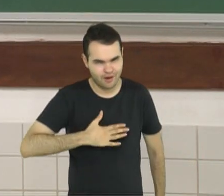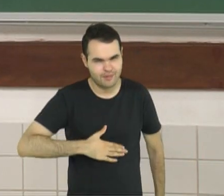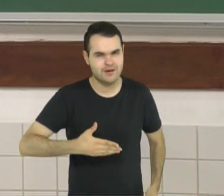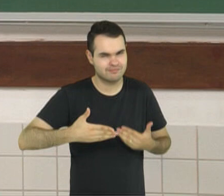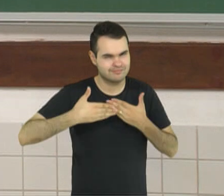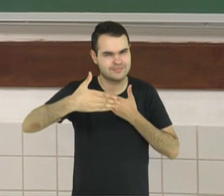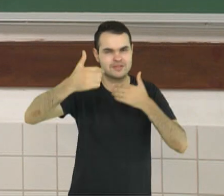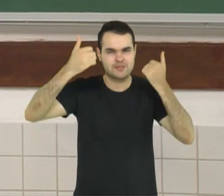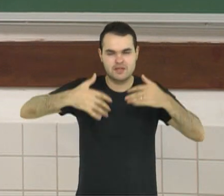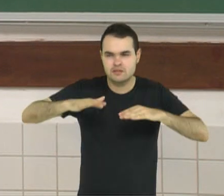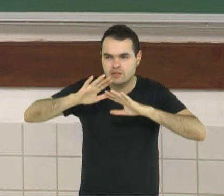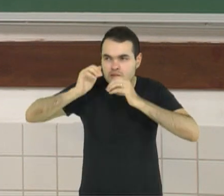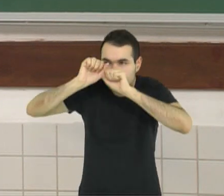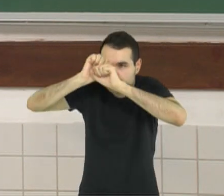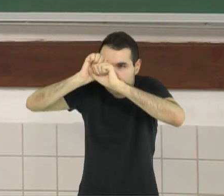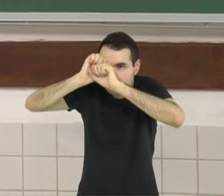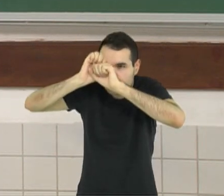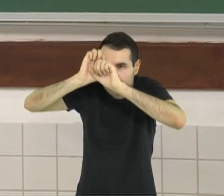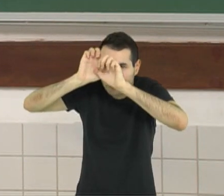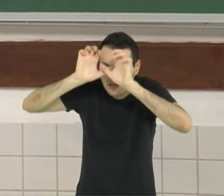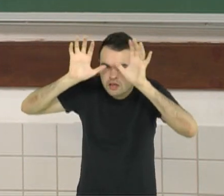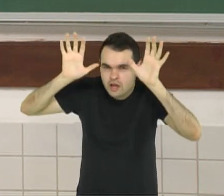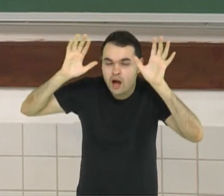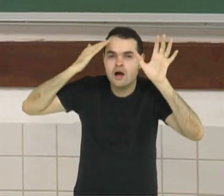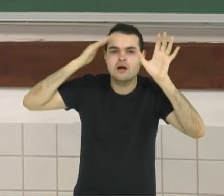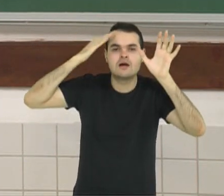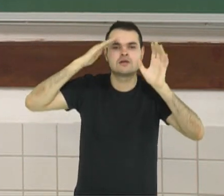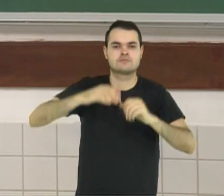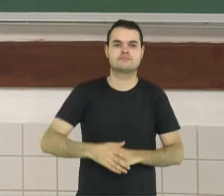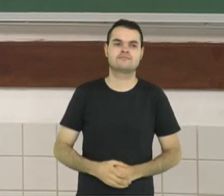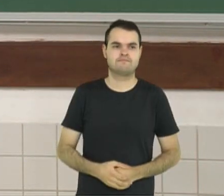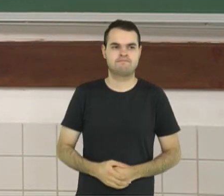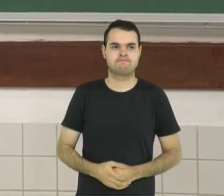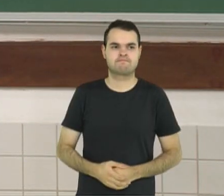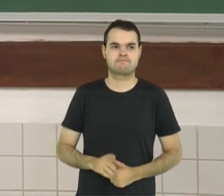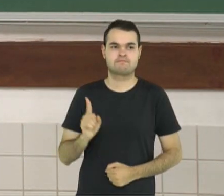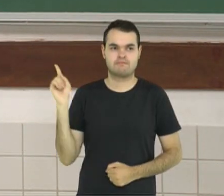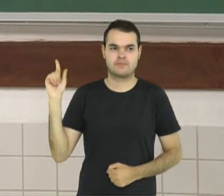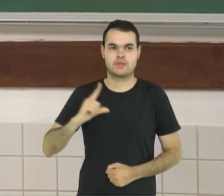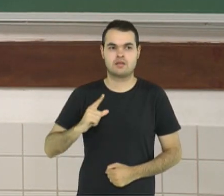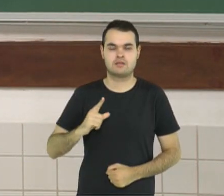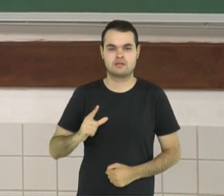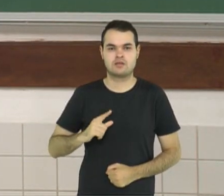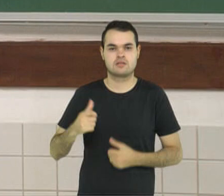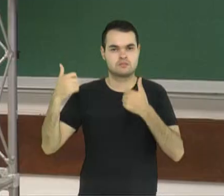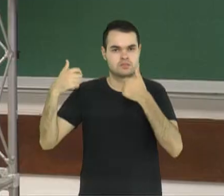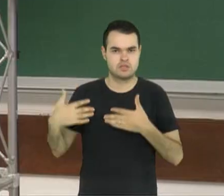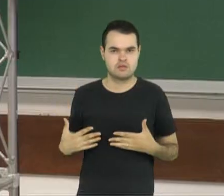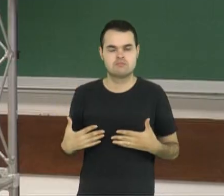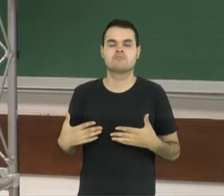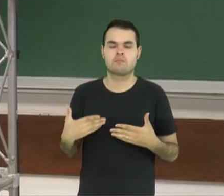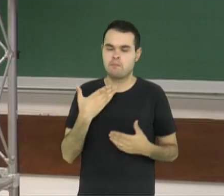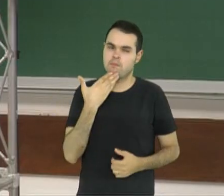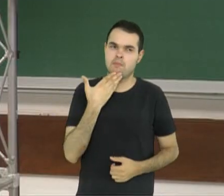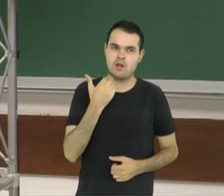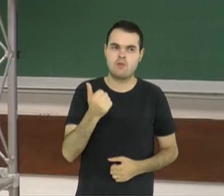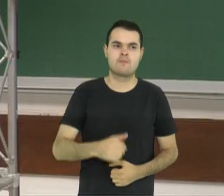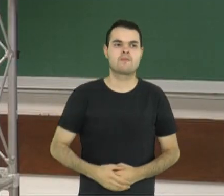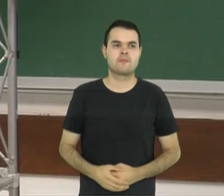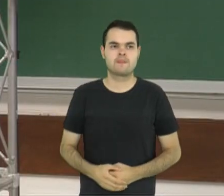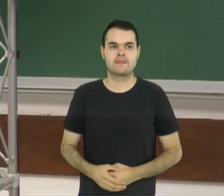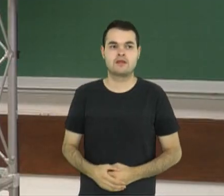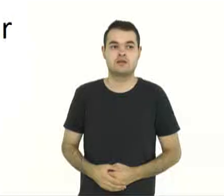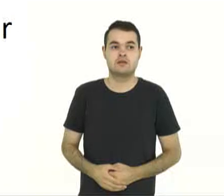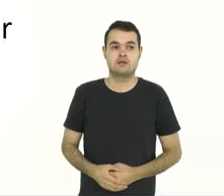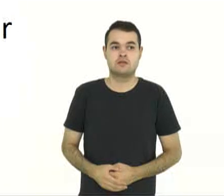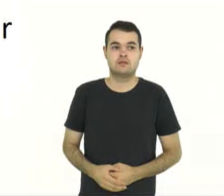começar a clarear e vai começar a melhorar. Então, acá temos uma explicação um pouco melhor. Então, olha